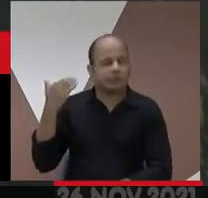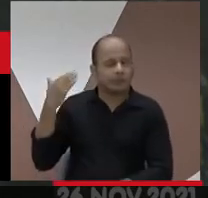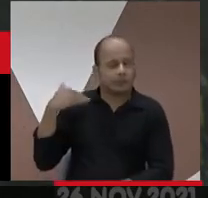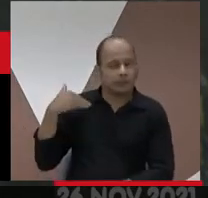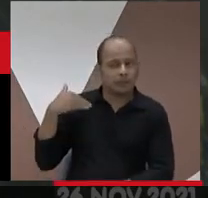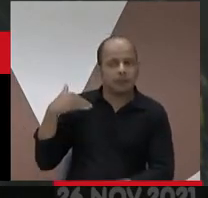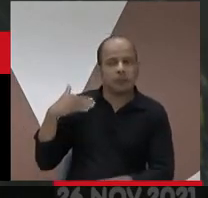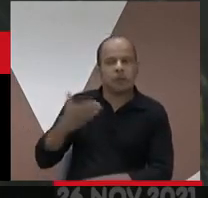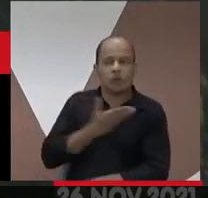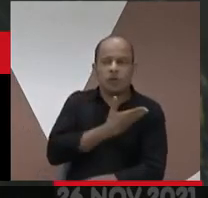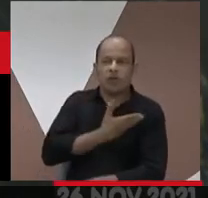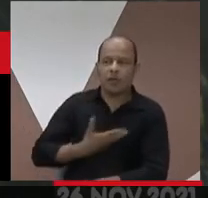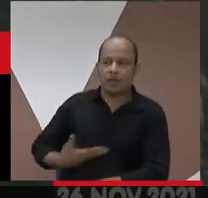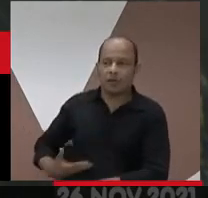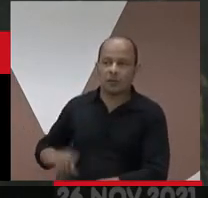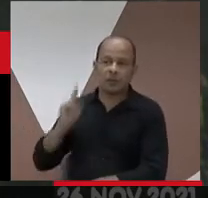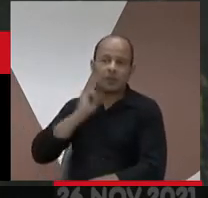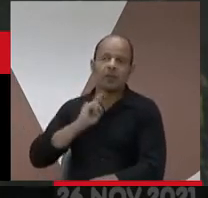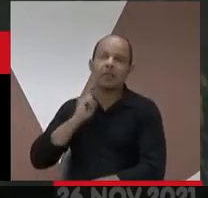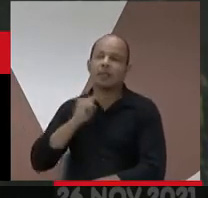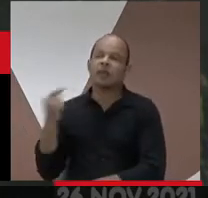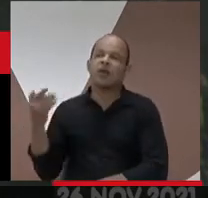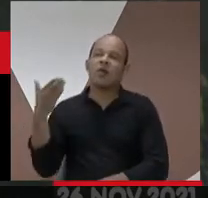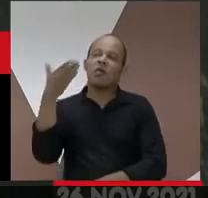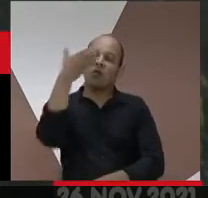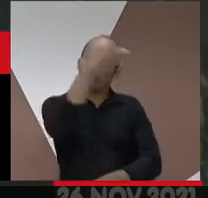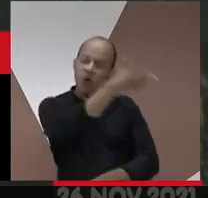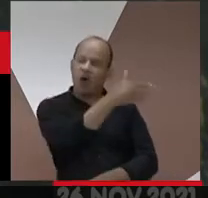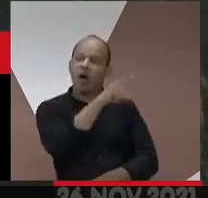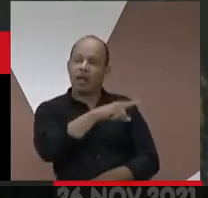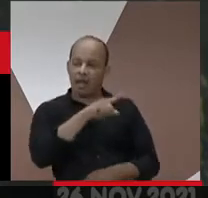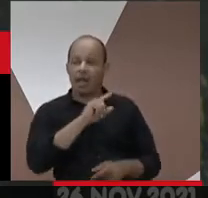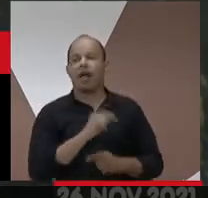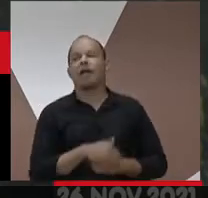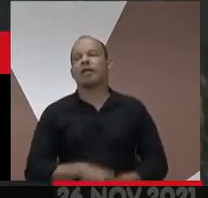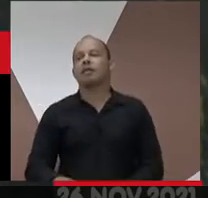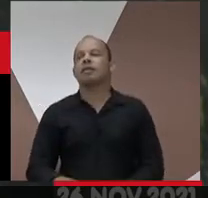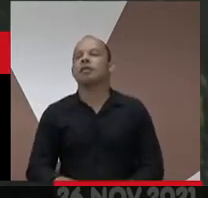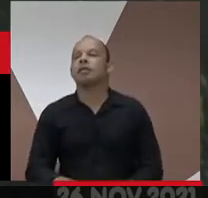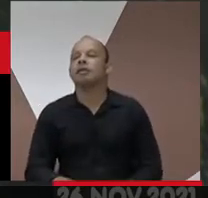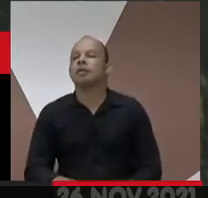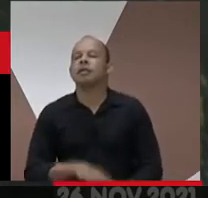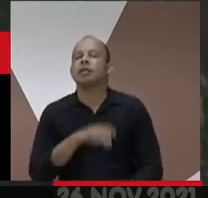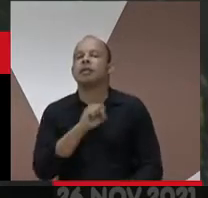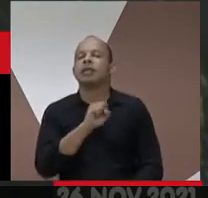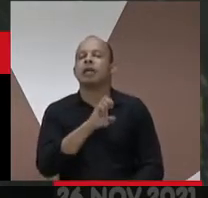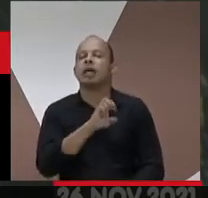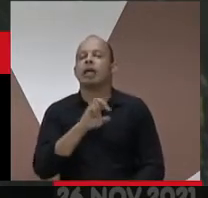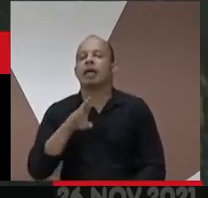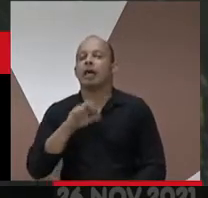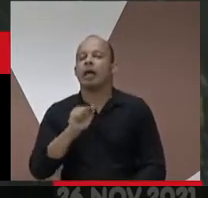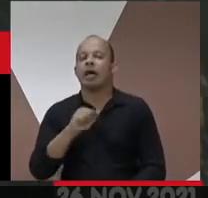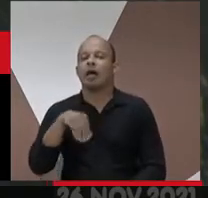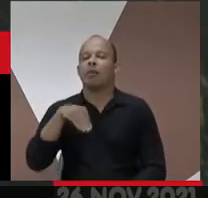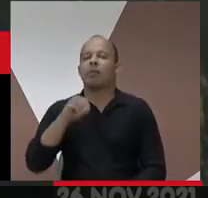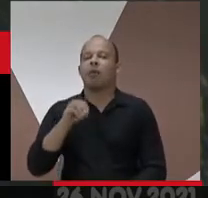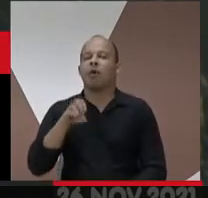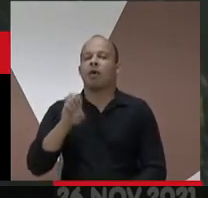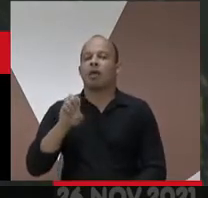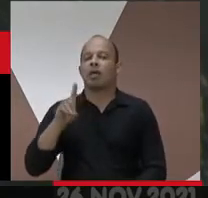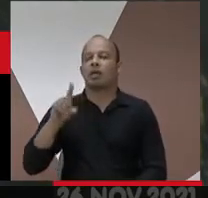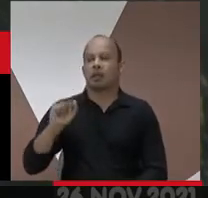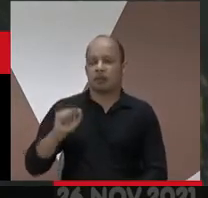estiveram visitando a Serra da Moeda, a Serra da Calçada, longamente, e eles nos